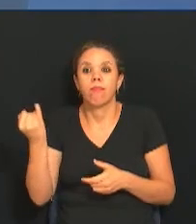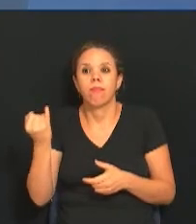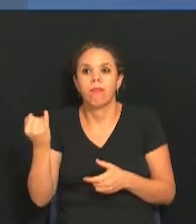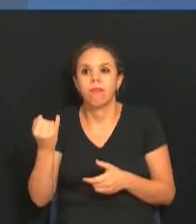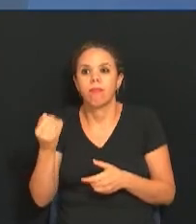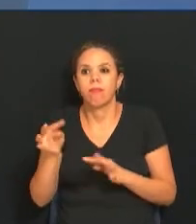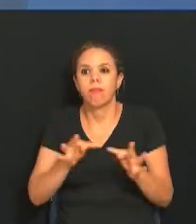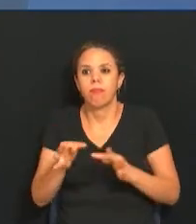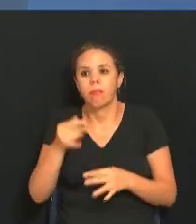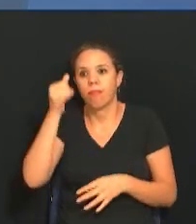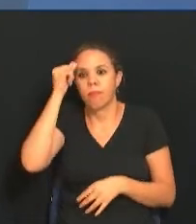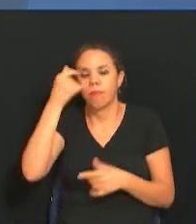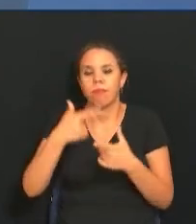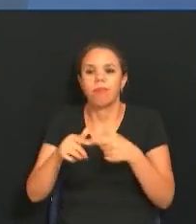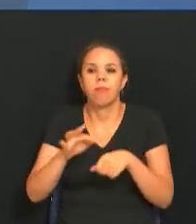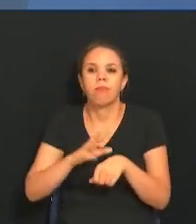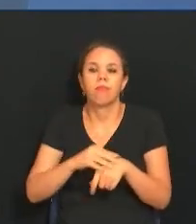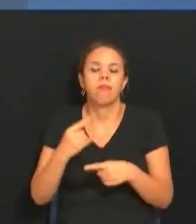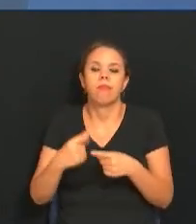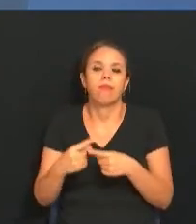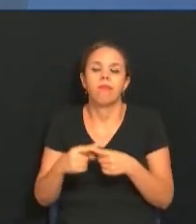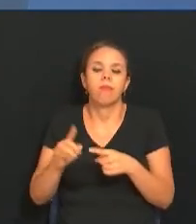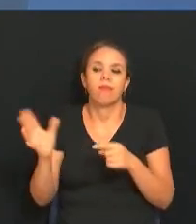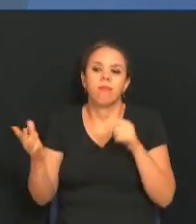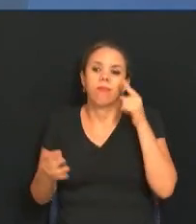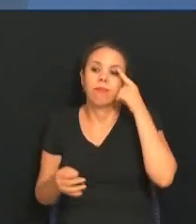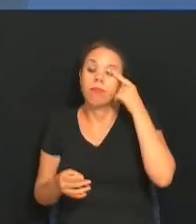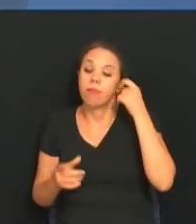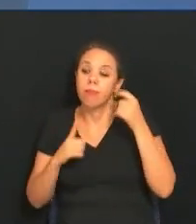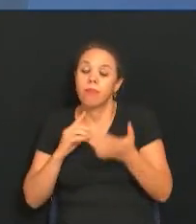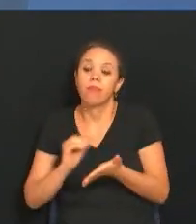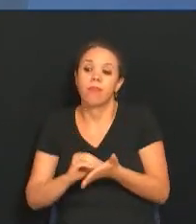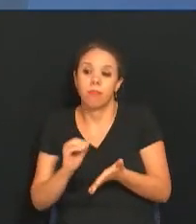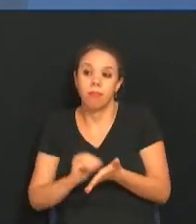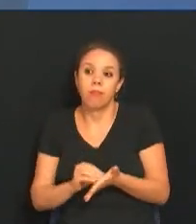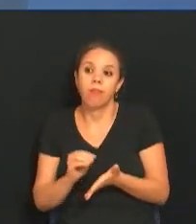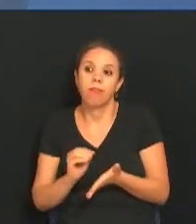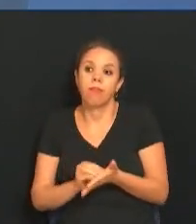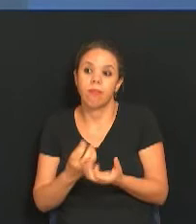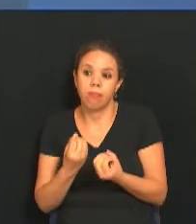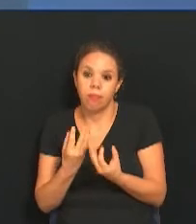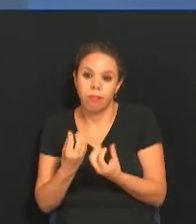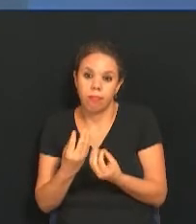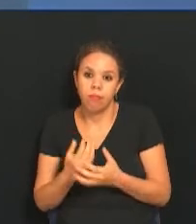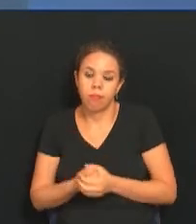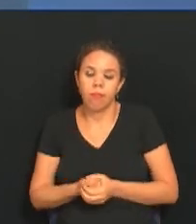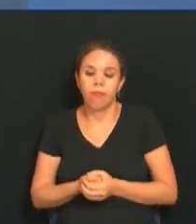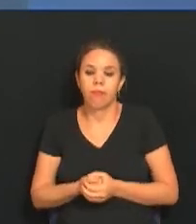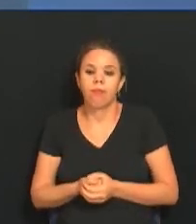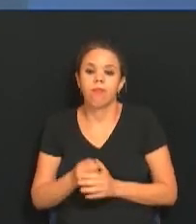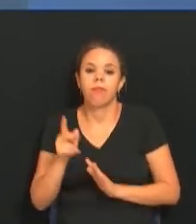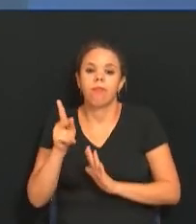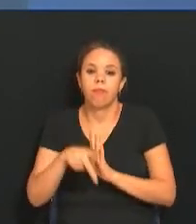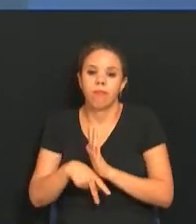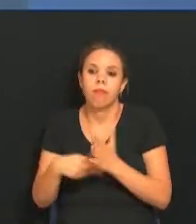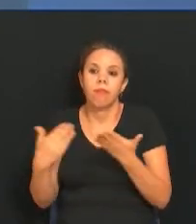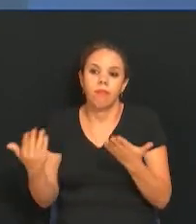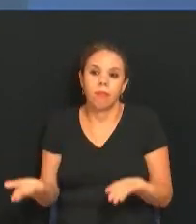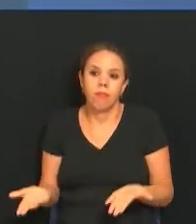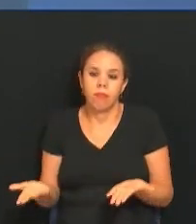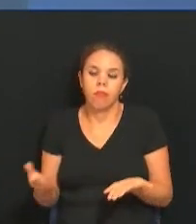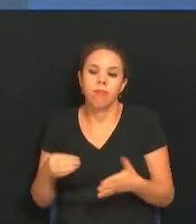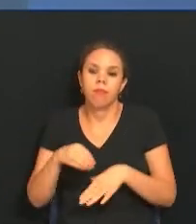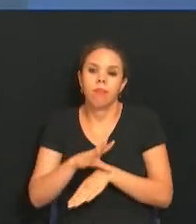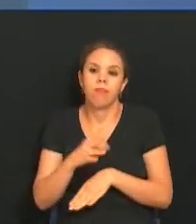prevenção, né? Por que isso acontece? Porque tem faltado essa informação. E o projeto é exatamente para isso, para trazer